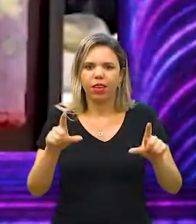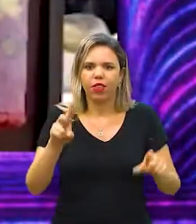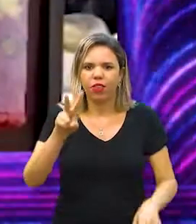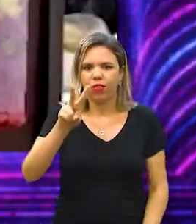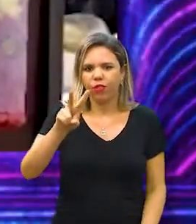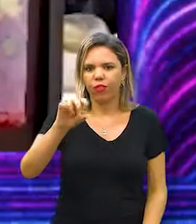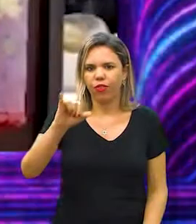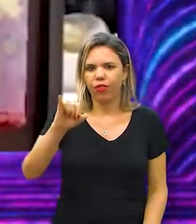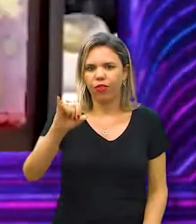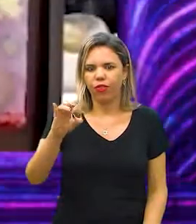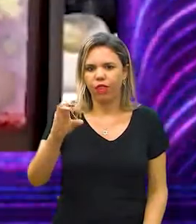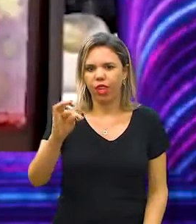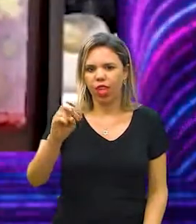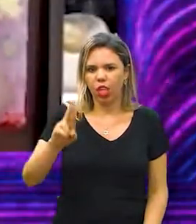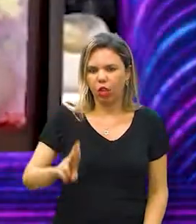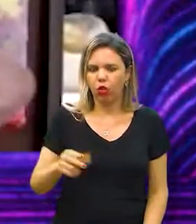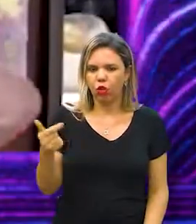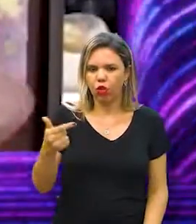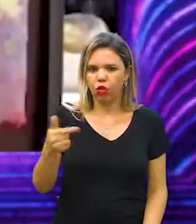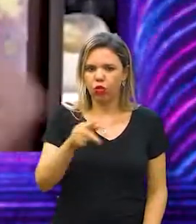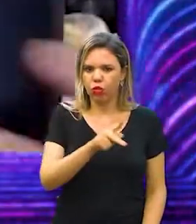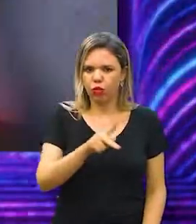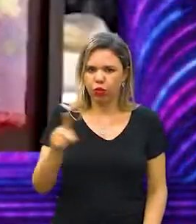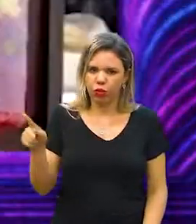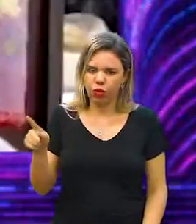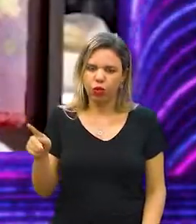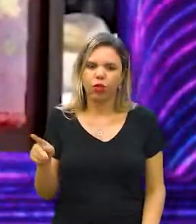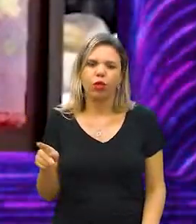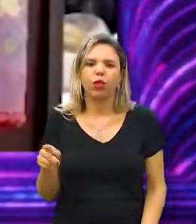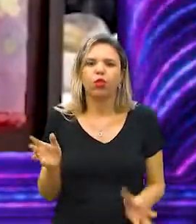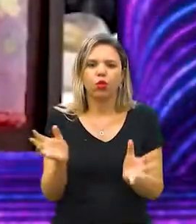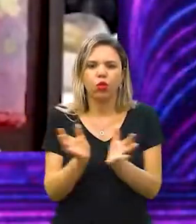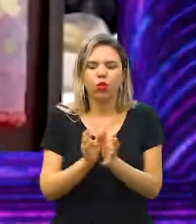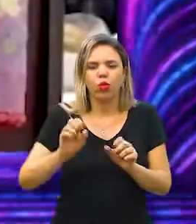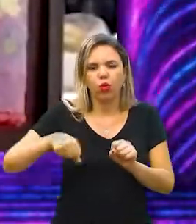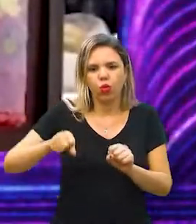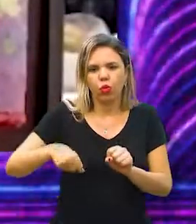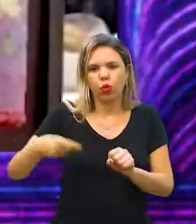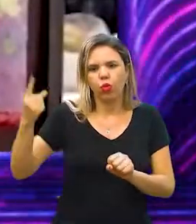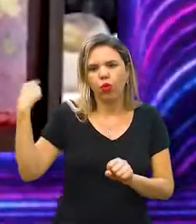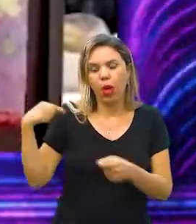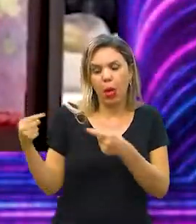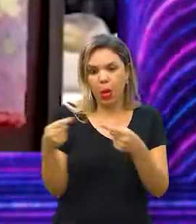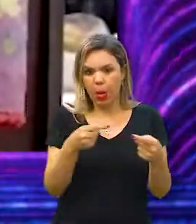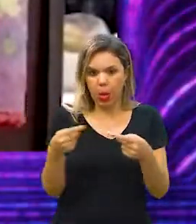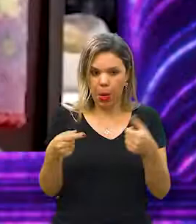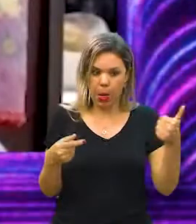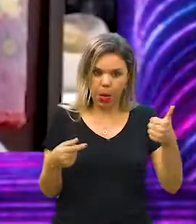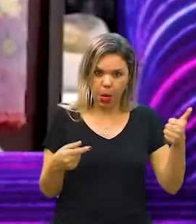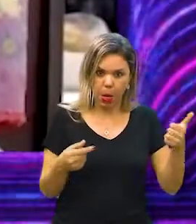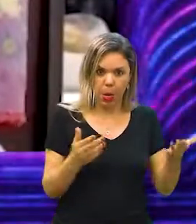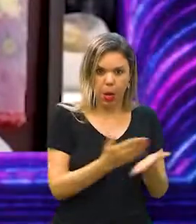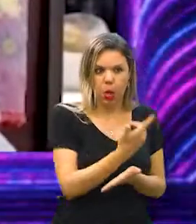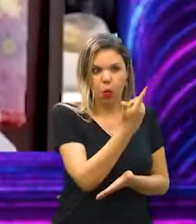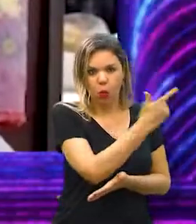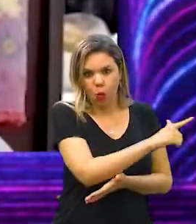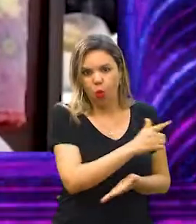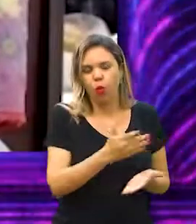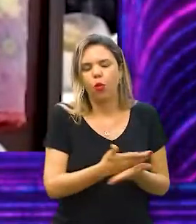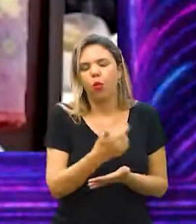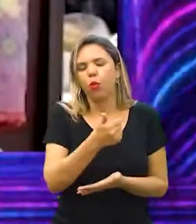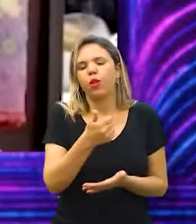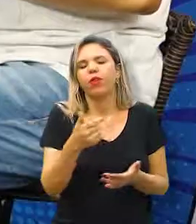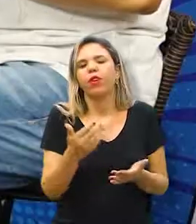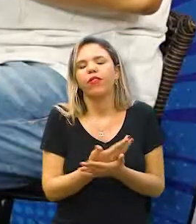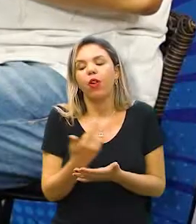temos o Victor, que ele é o segundo presidente do motoclube, que na verdade era um rival lá do primeiro em